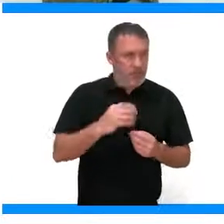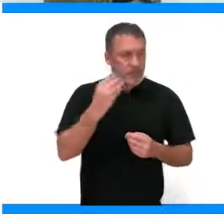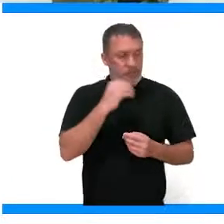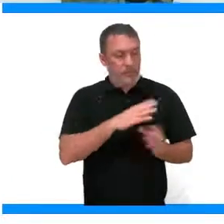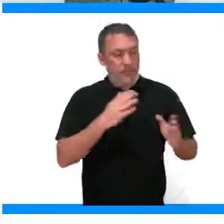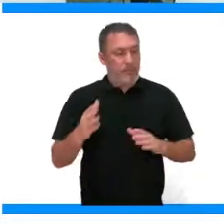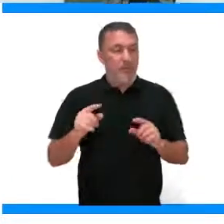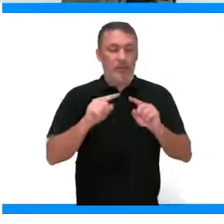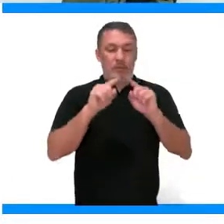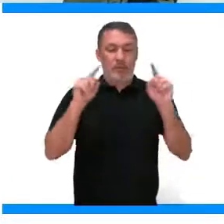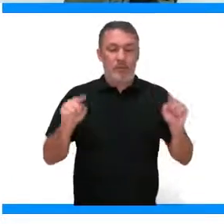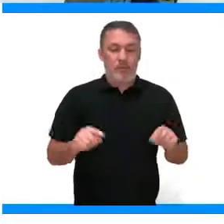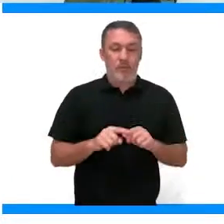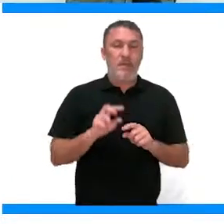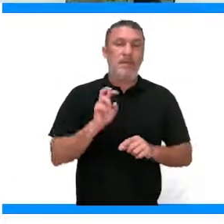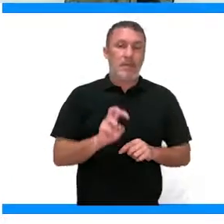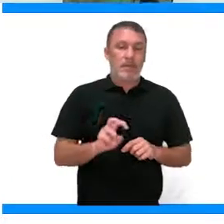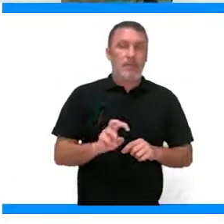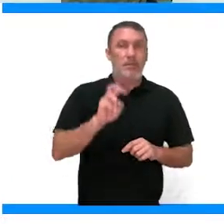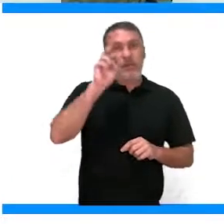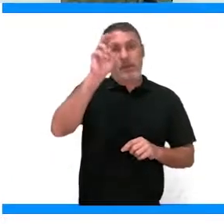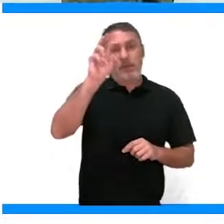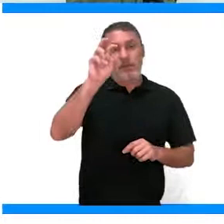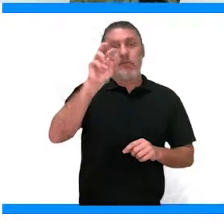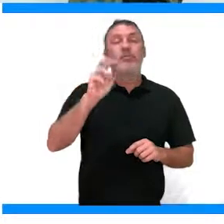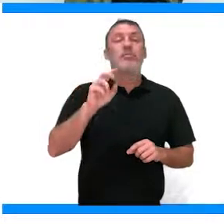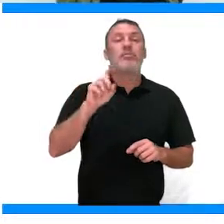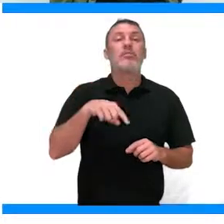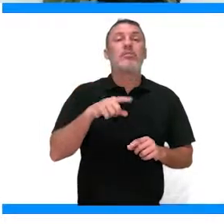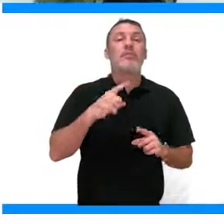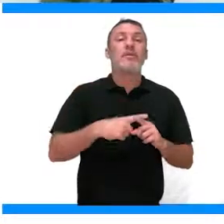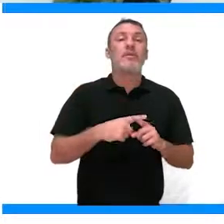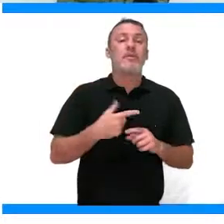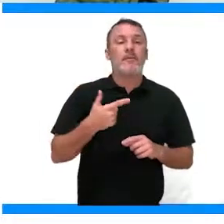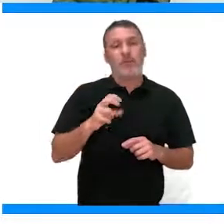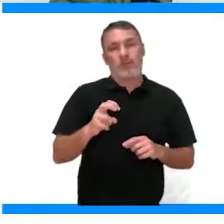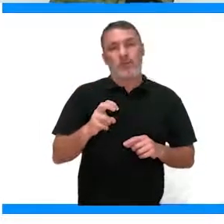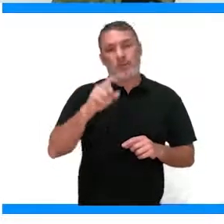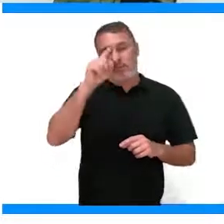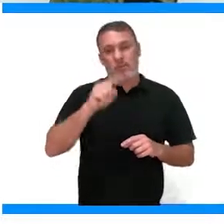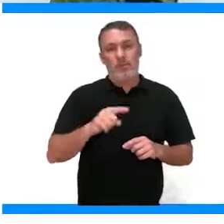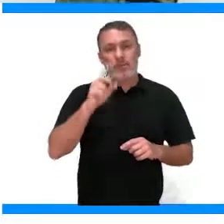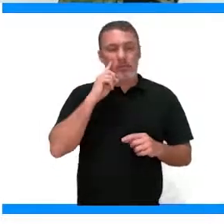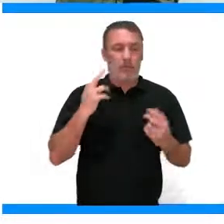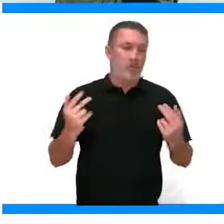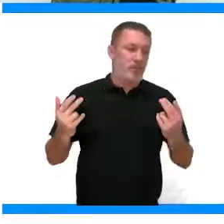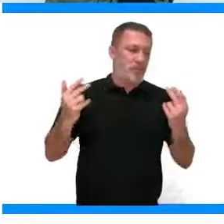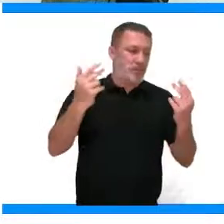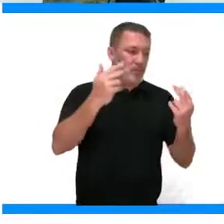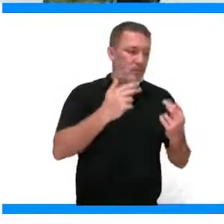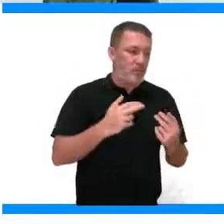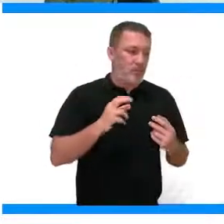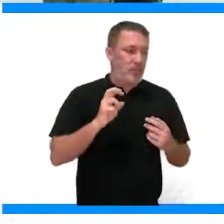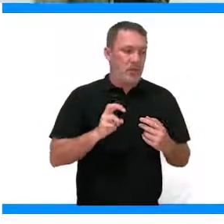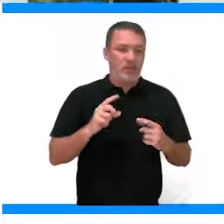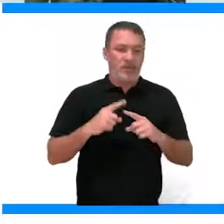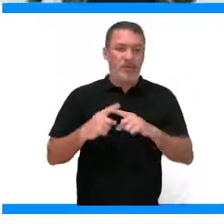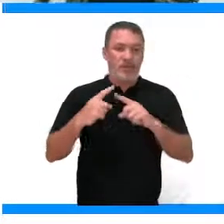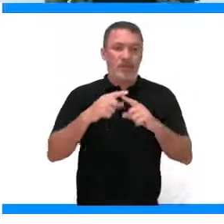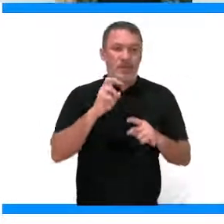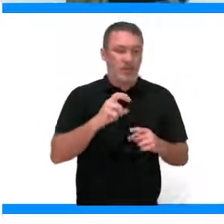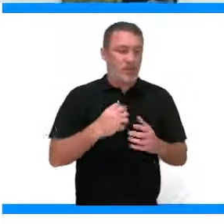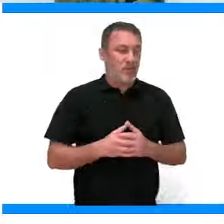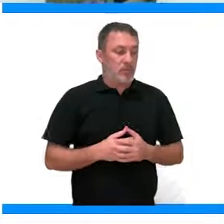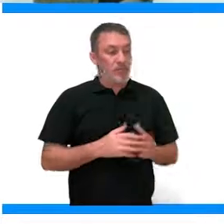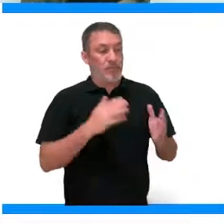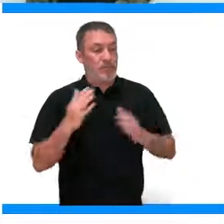visão? Quadrado de lado 5. Base é 5, altura é 5, por isso que é um quadrado. Os quatro lados iguais, 5 vezes 5, 25.